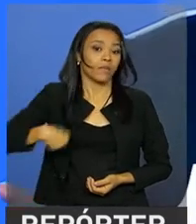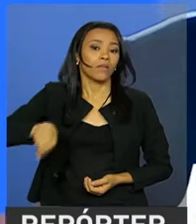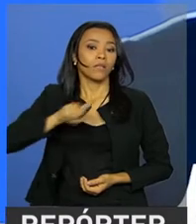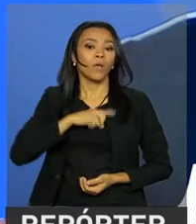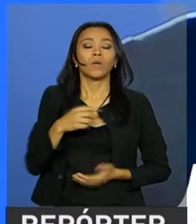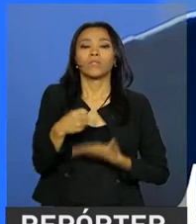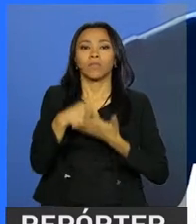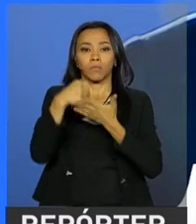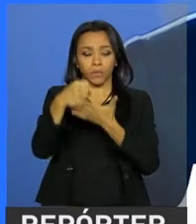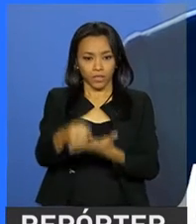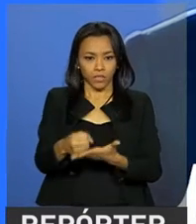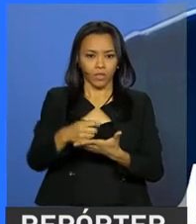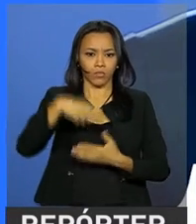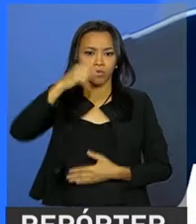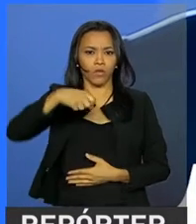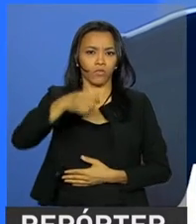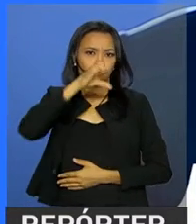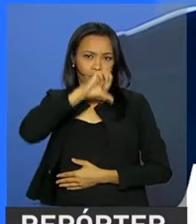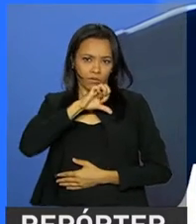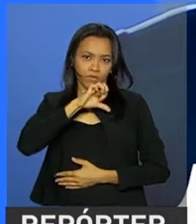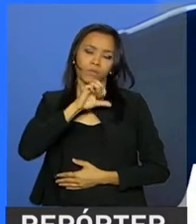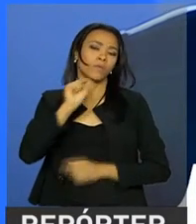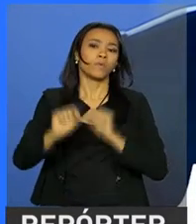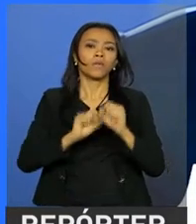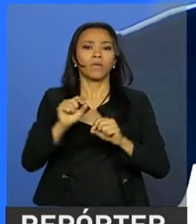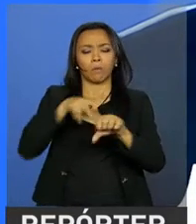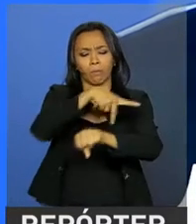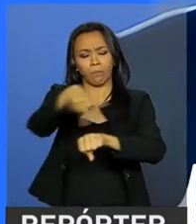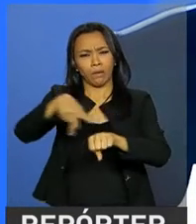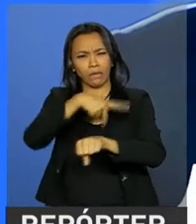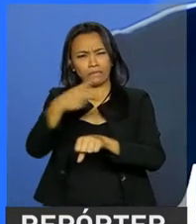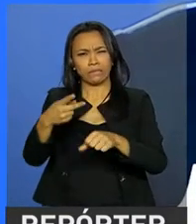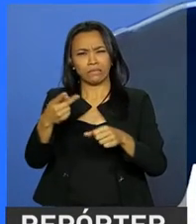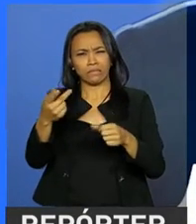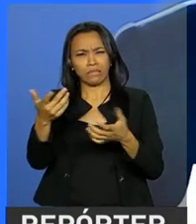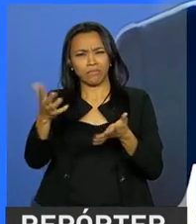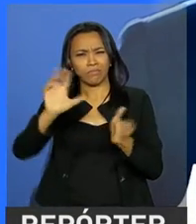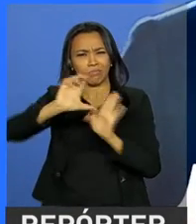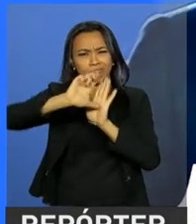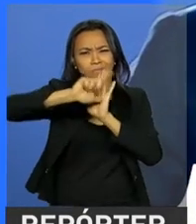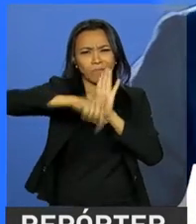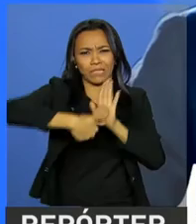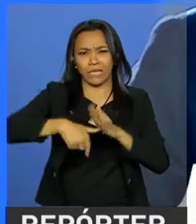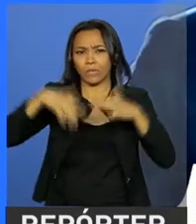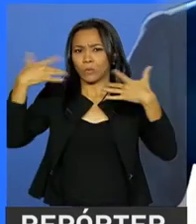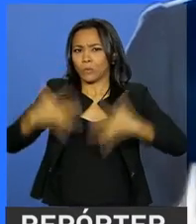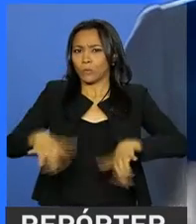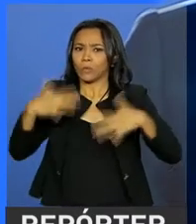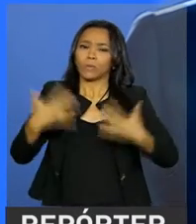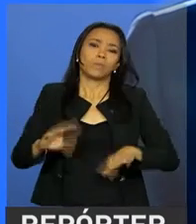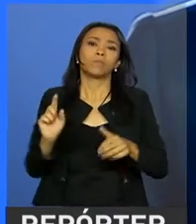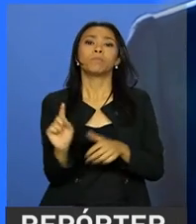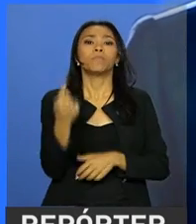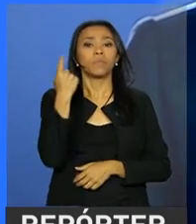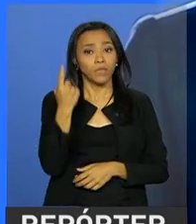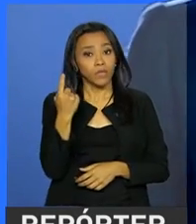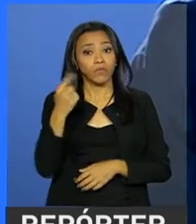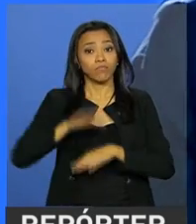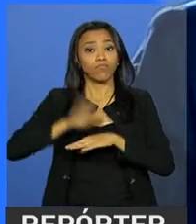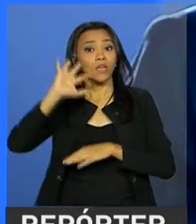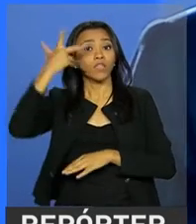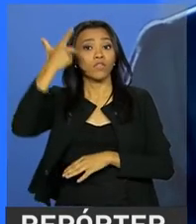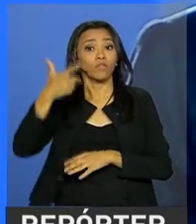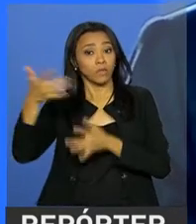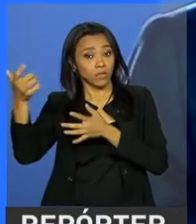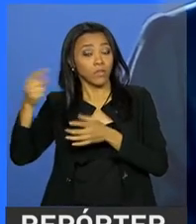há cerca de 9 meses atrás o país numa profunda recessão. O primeiro momento foi o momento de